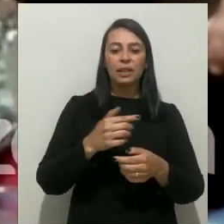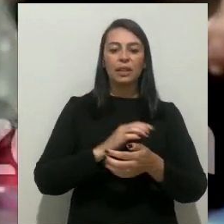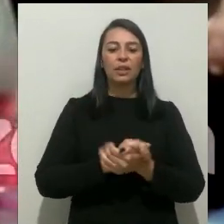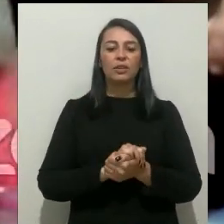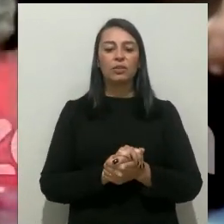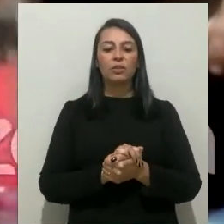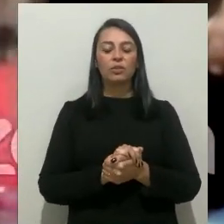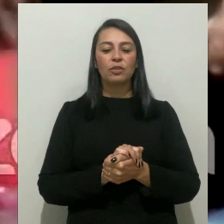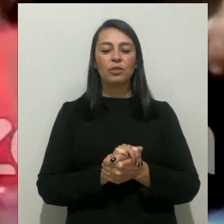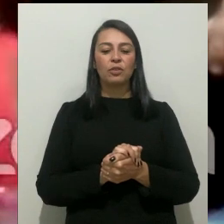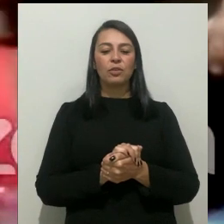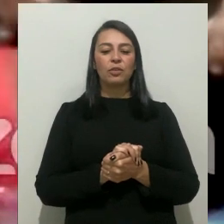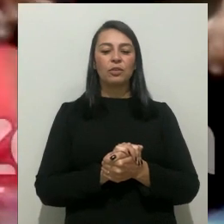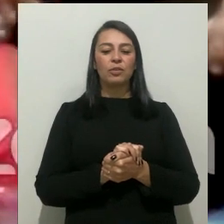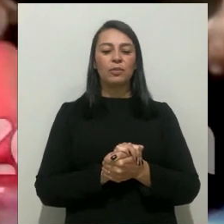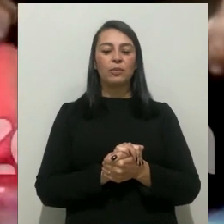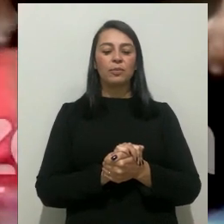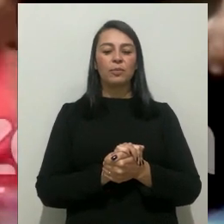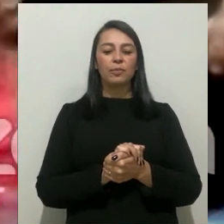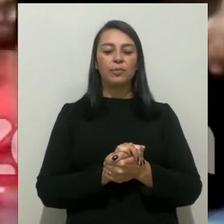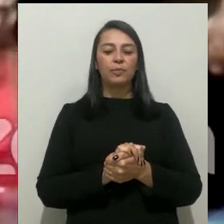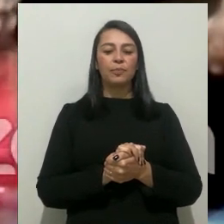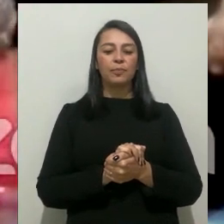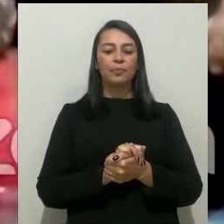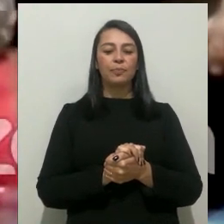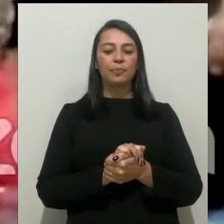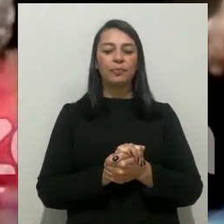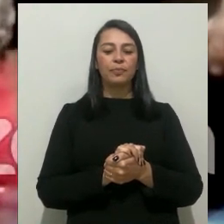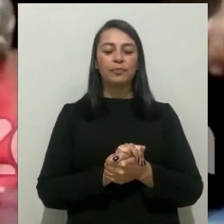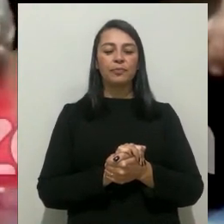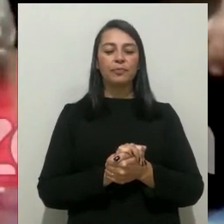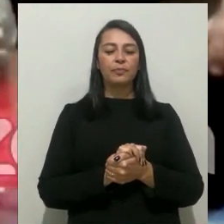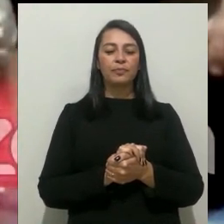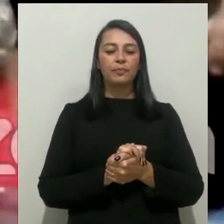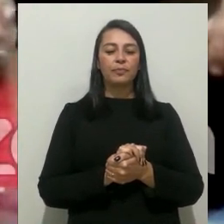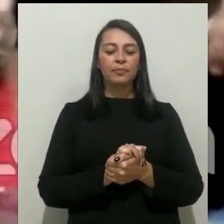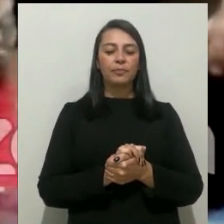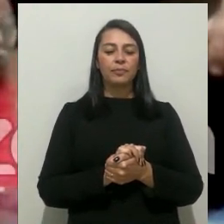eram 2 irmãos, quer dizer, eu tinha mais isso também, mas